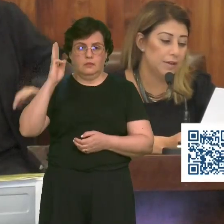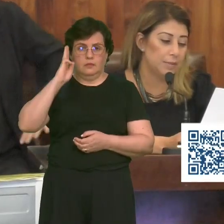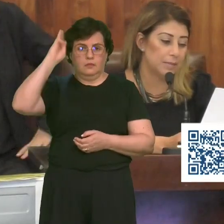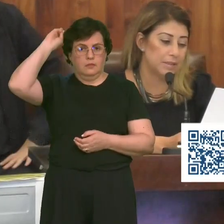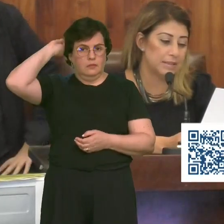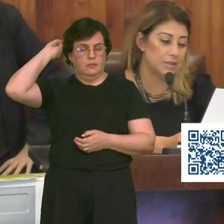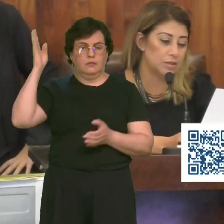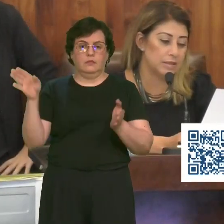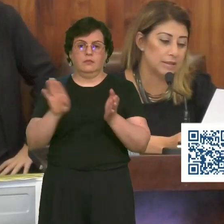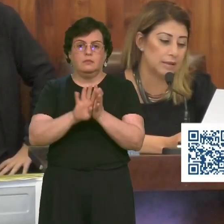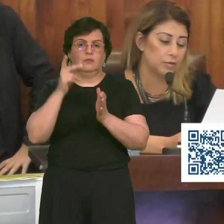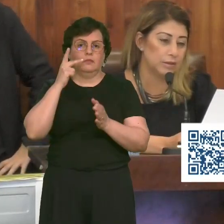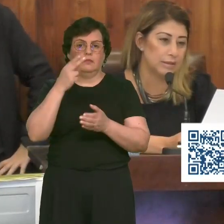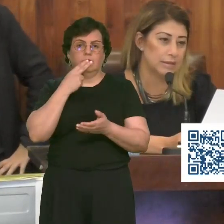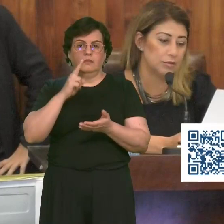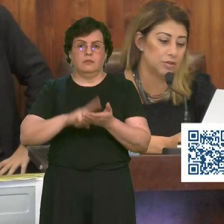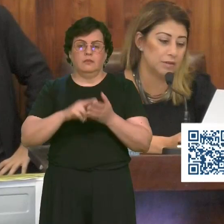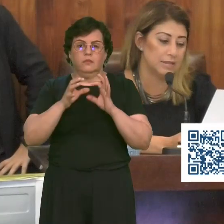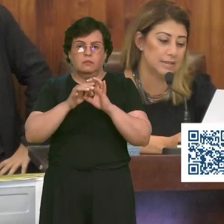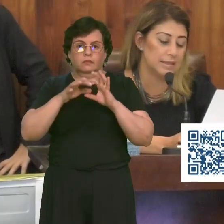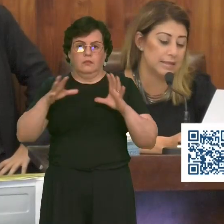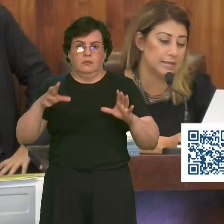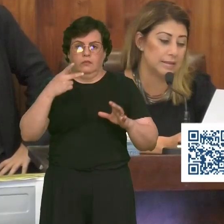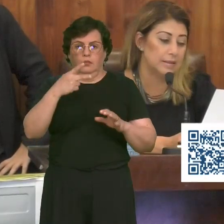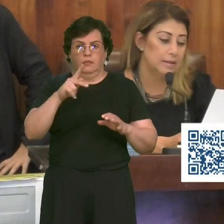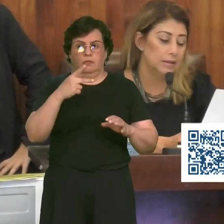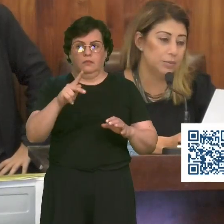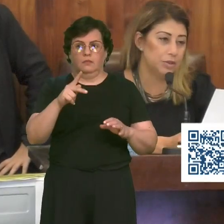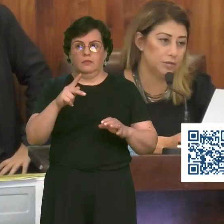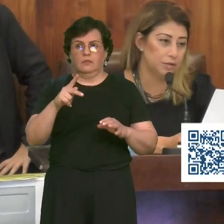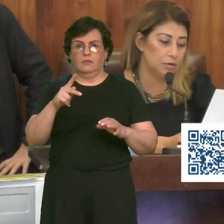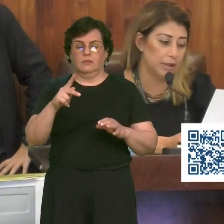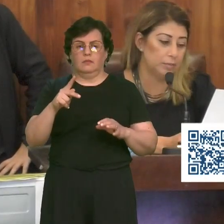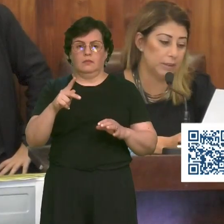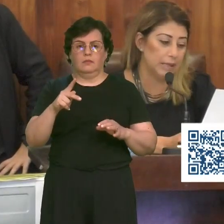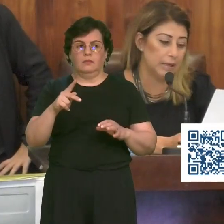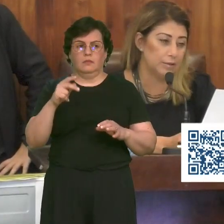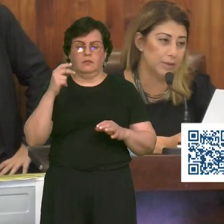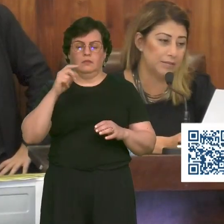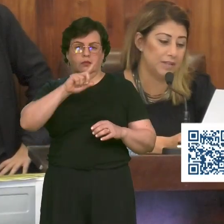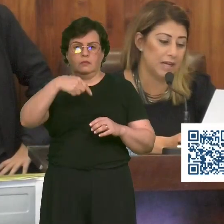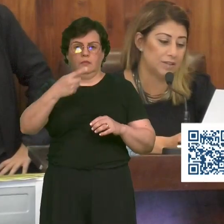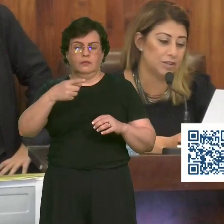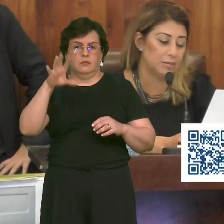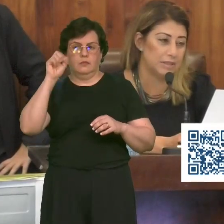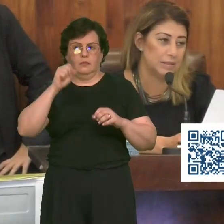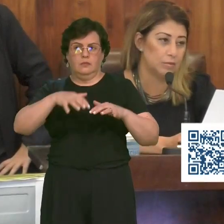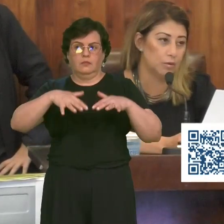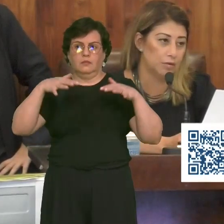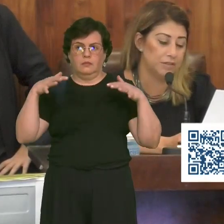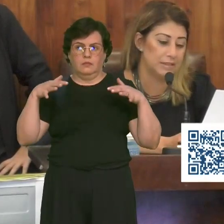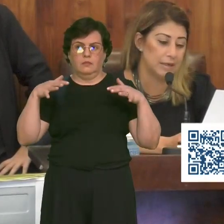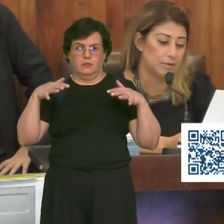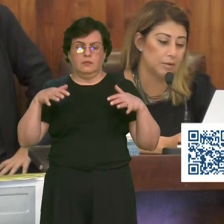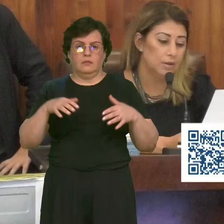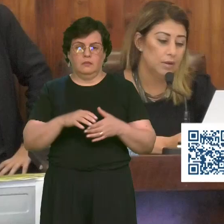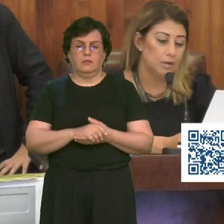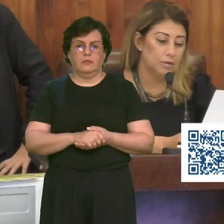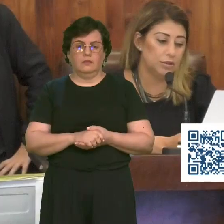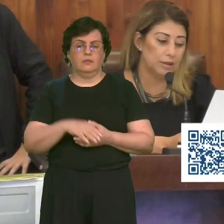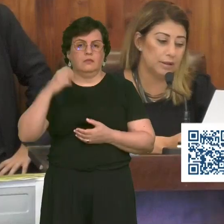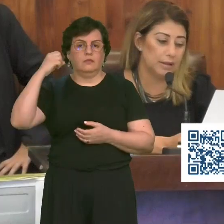venho pela presença solicitar autorização de vossa excelência depois de ouvir do além do plenário para viagem emissão oficial